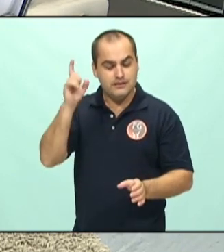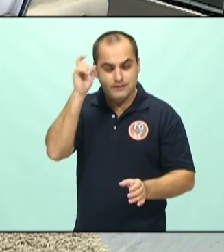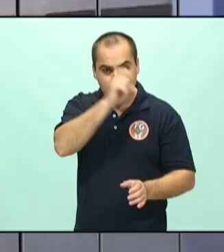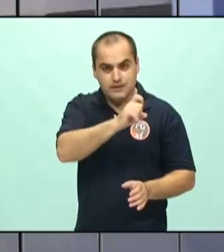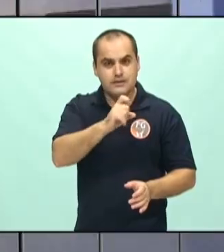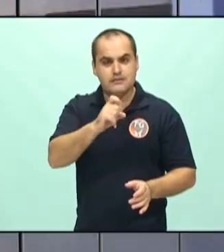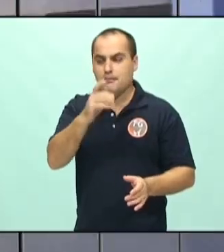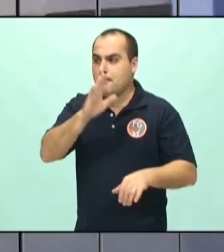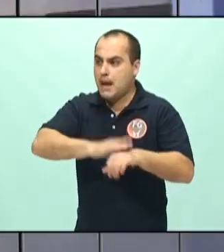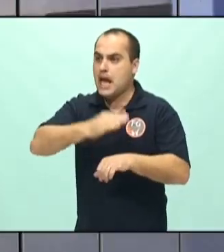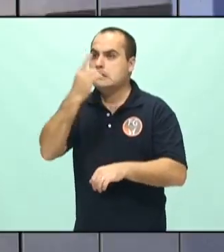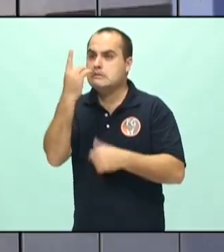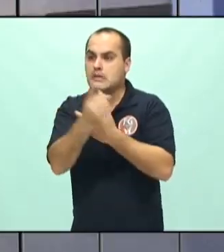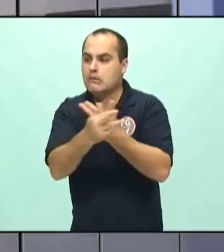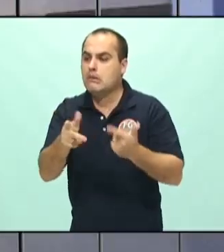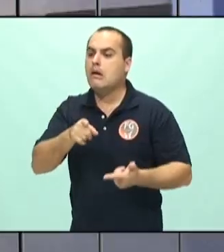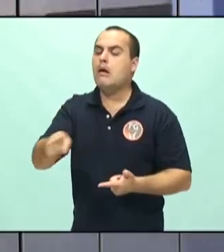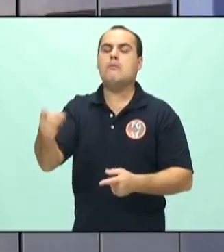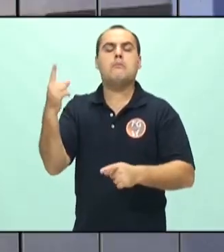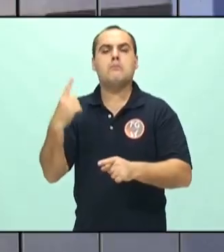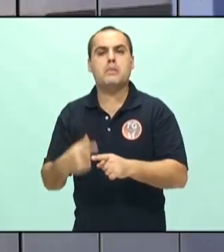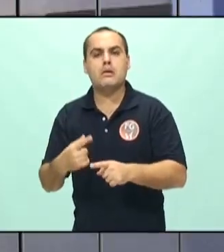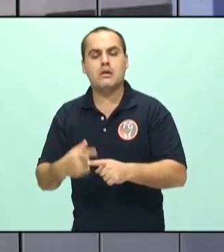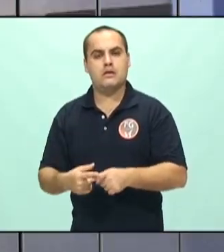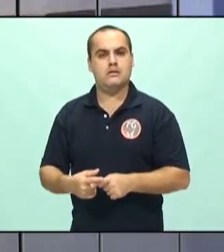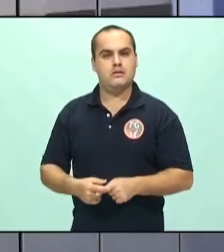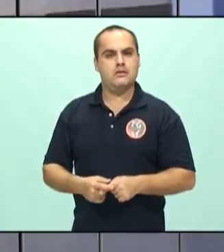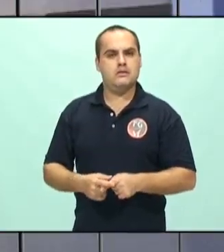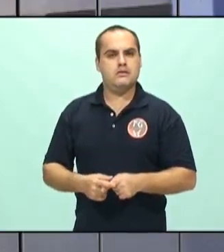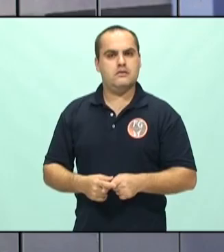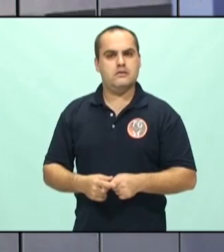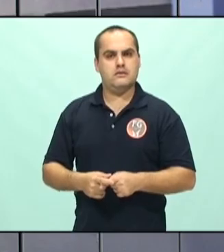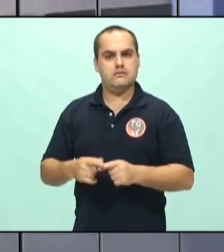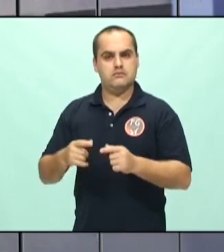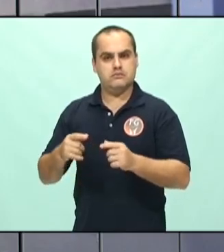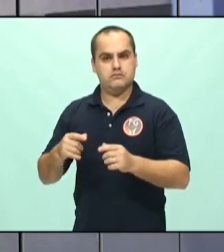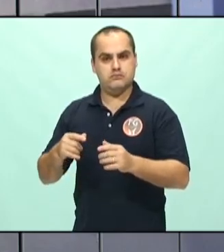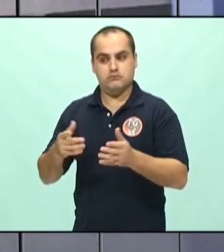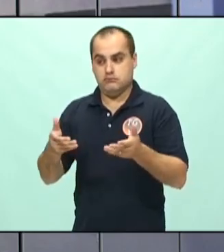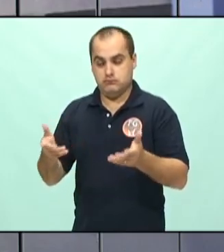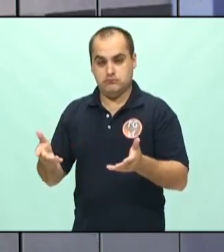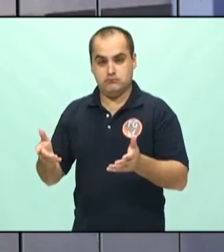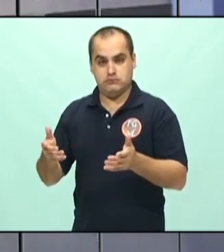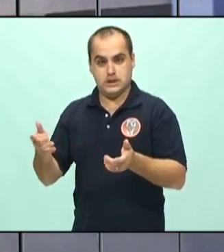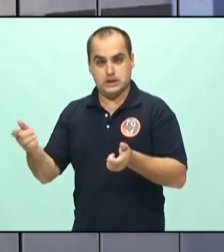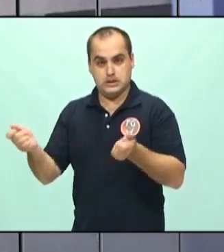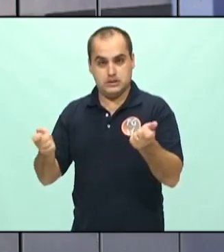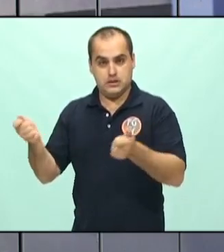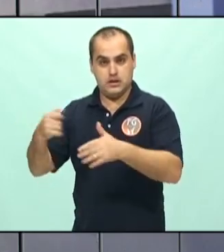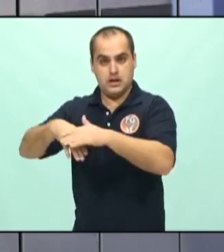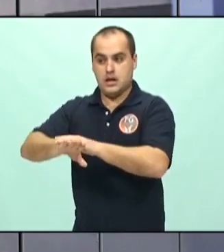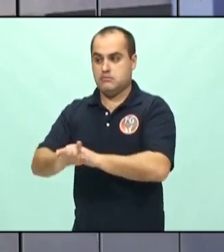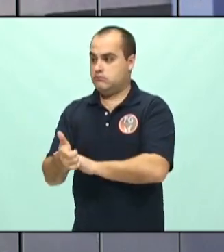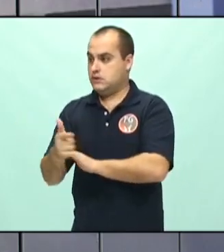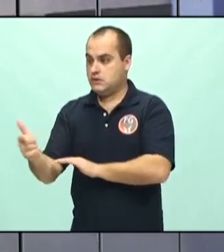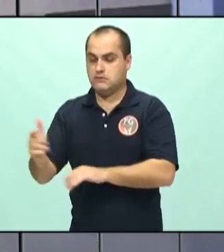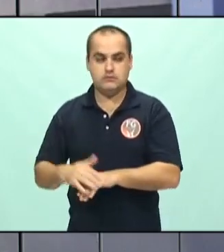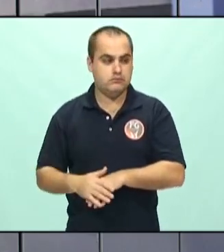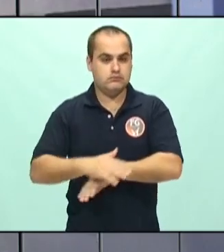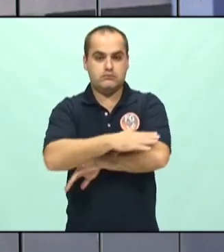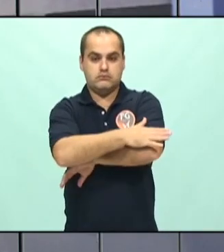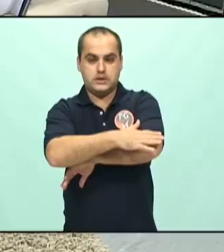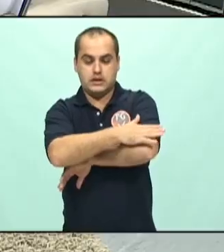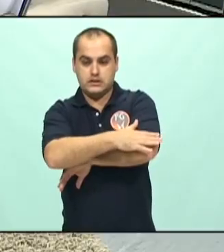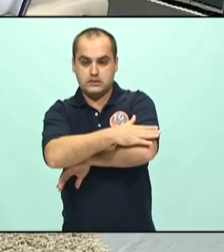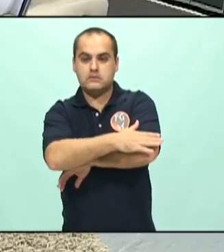coisa pra ele pra que né o estacionamento não temo praça pa vai gerar mais